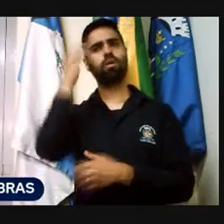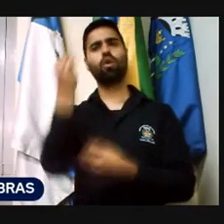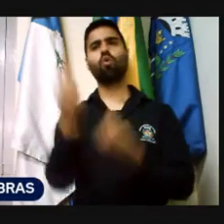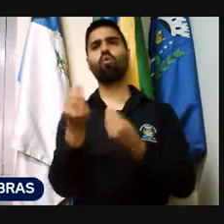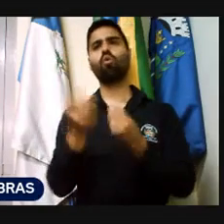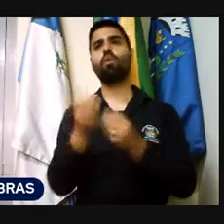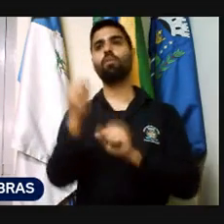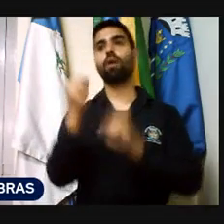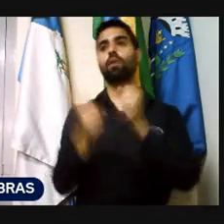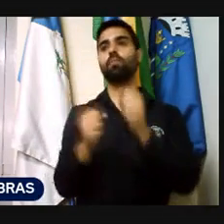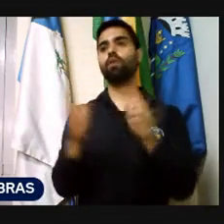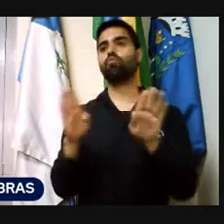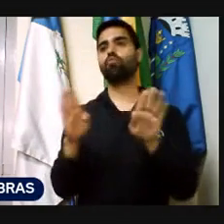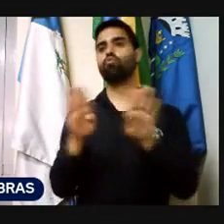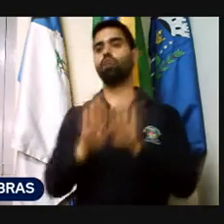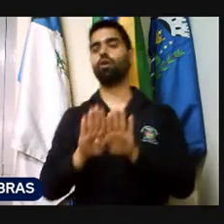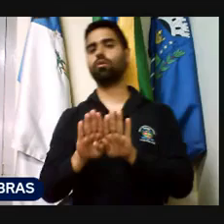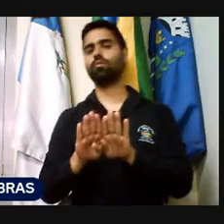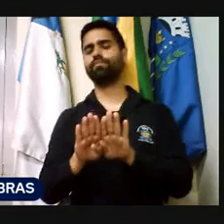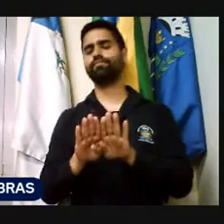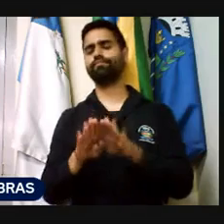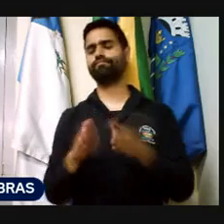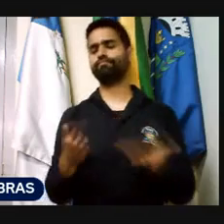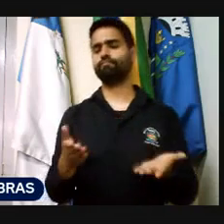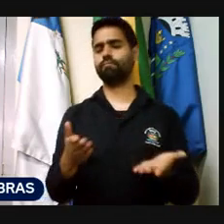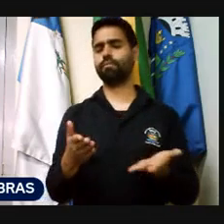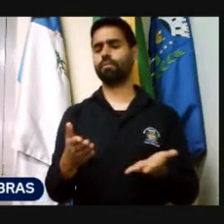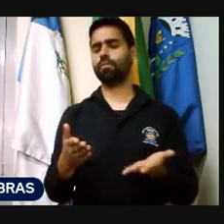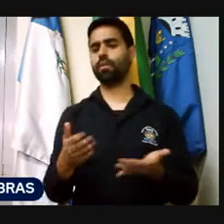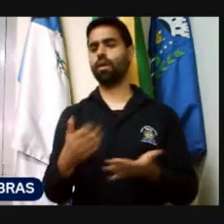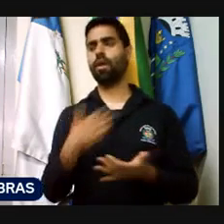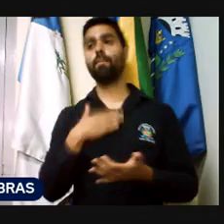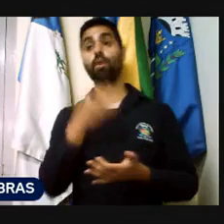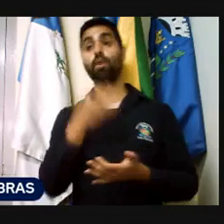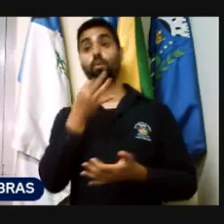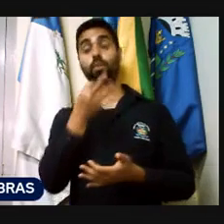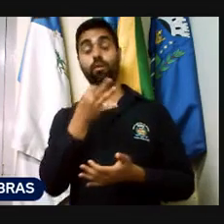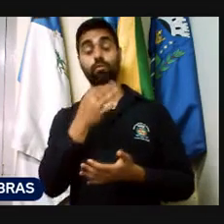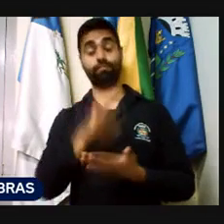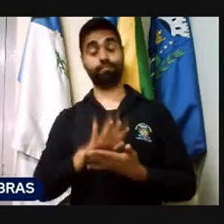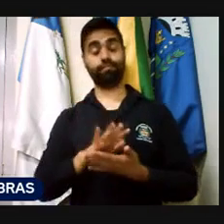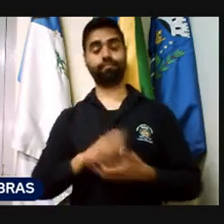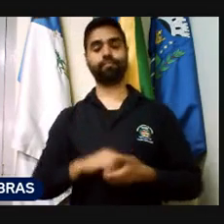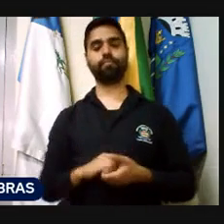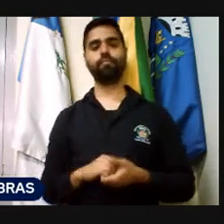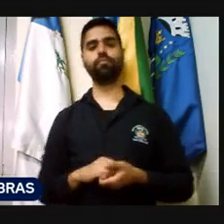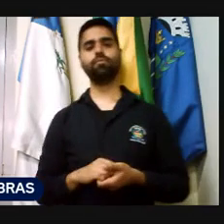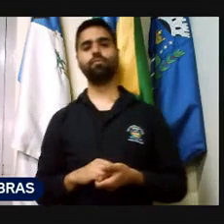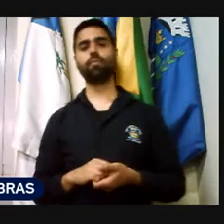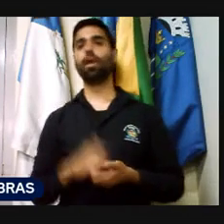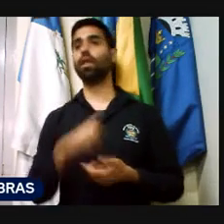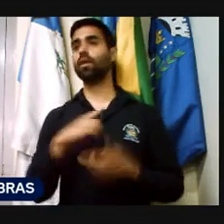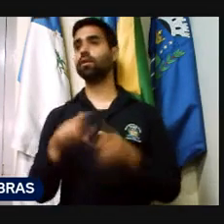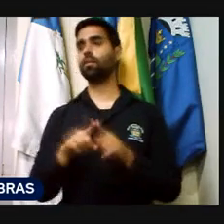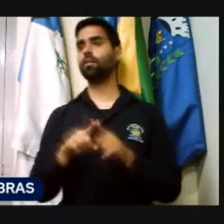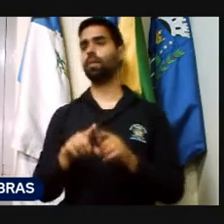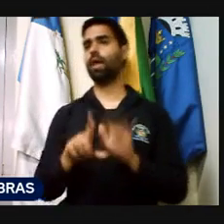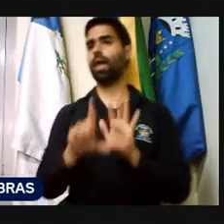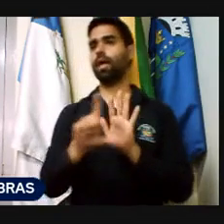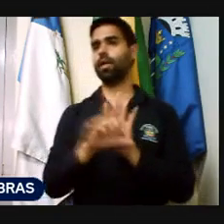fechou. Qual é a sugestão? Além de que a lei da gratuidade dos